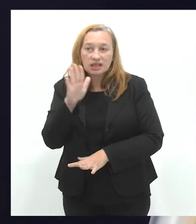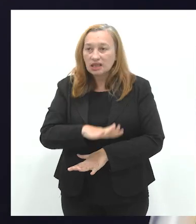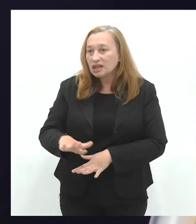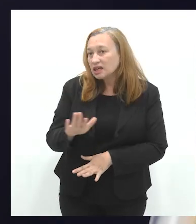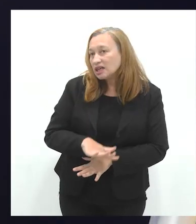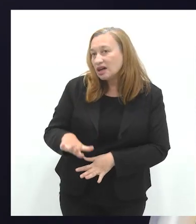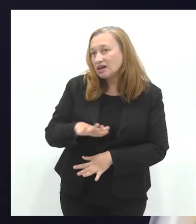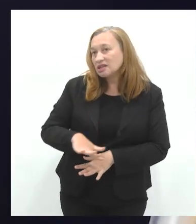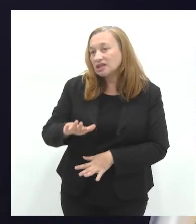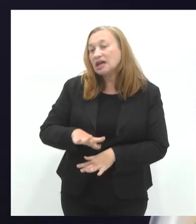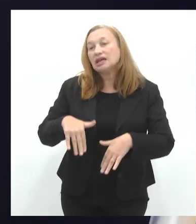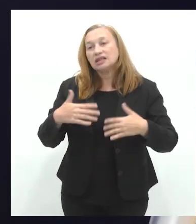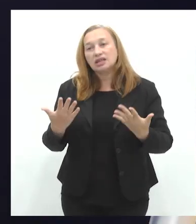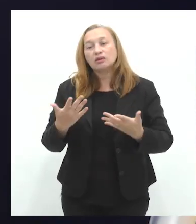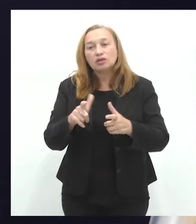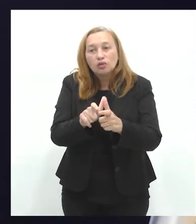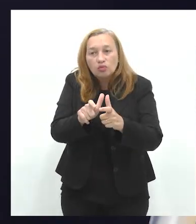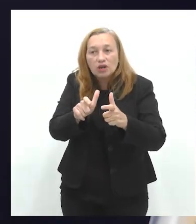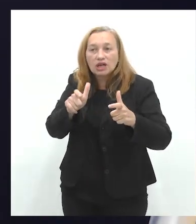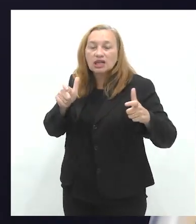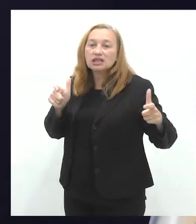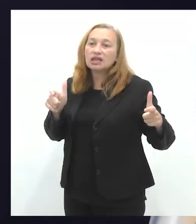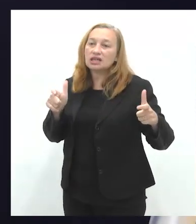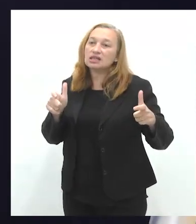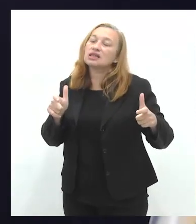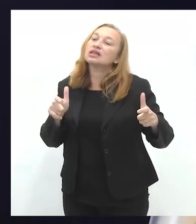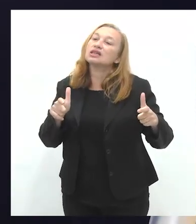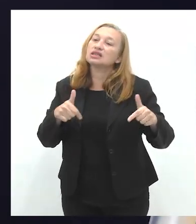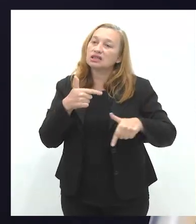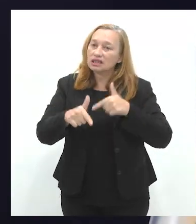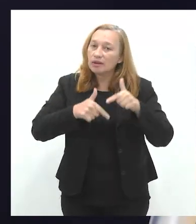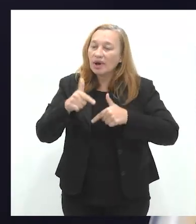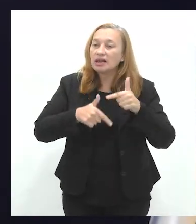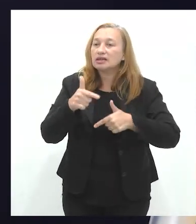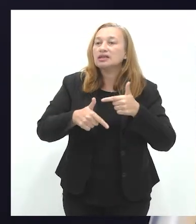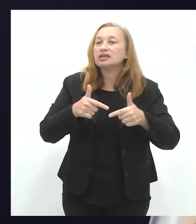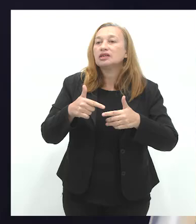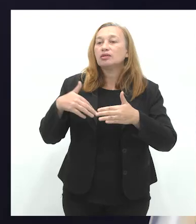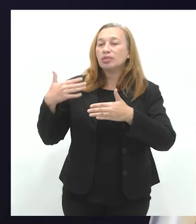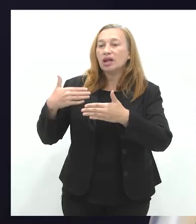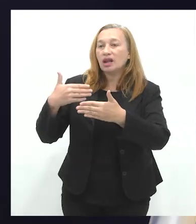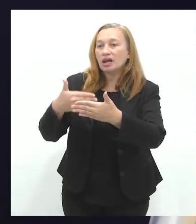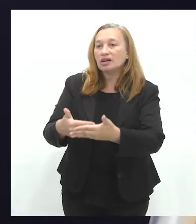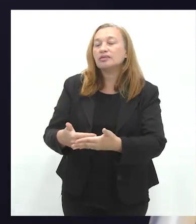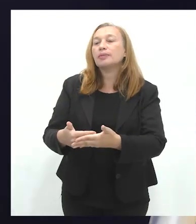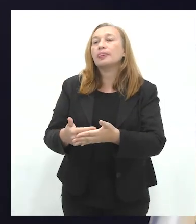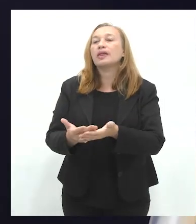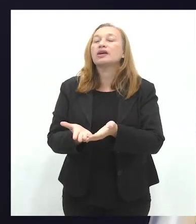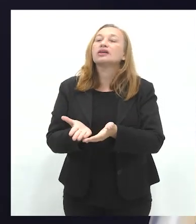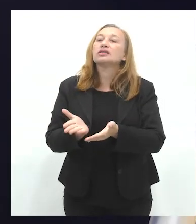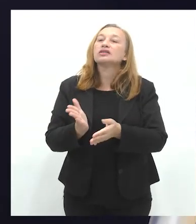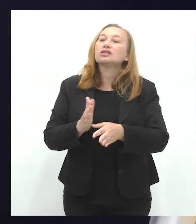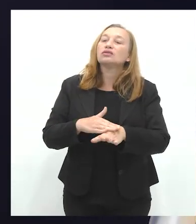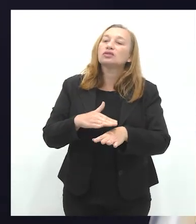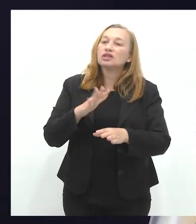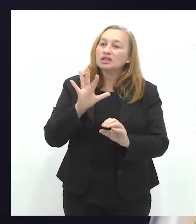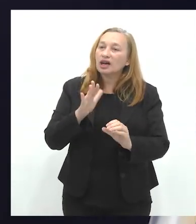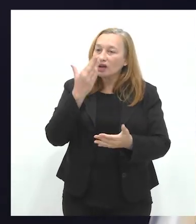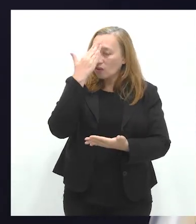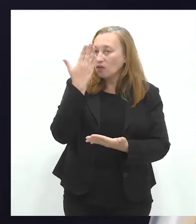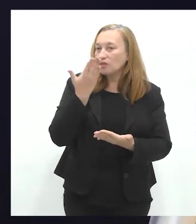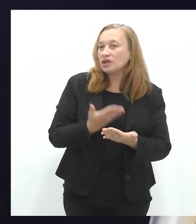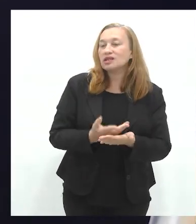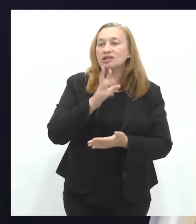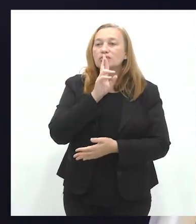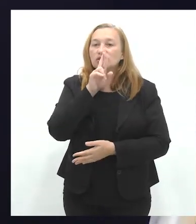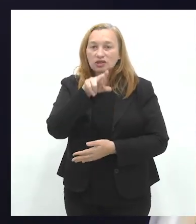adolescentes, em criancinhas pequenas. Então, assim, eu tenho um leque muito grande de trabalho. E ao longo do tempo, eu fui tendo essa